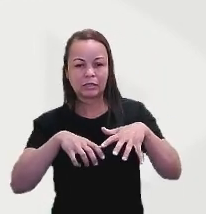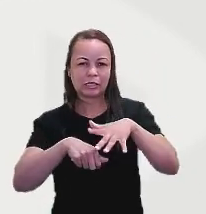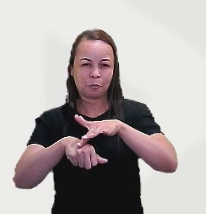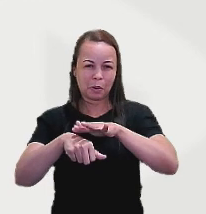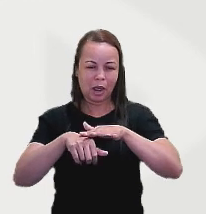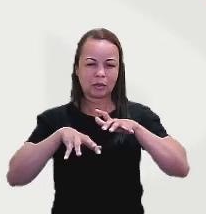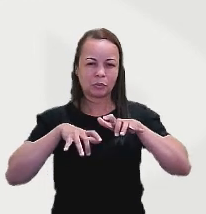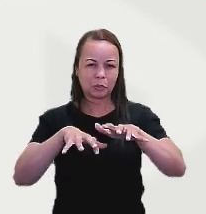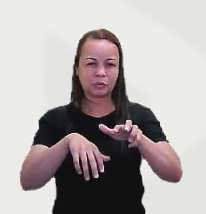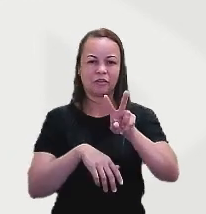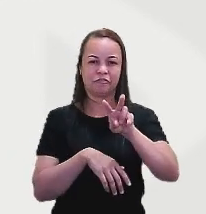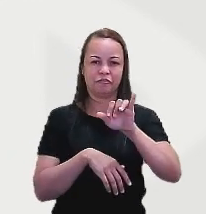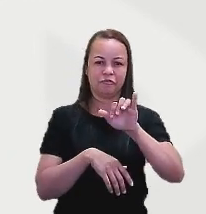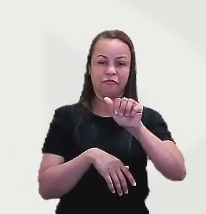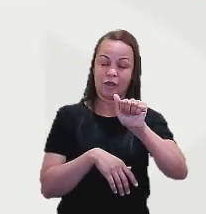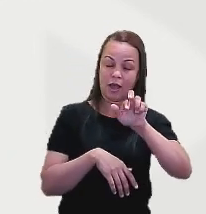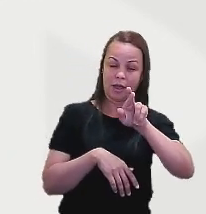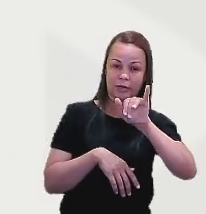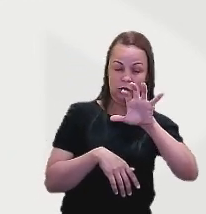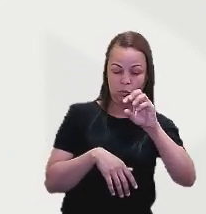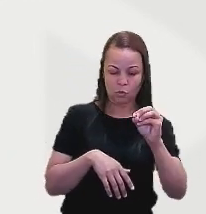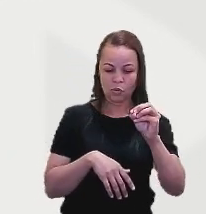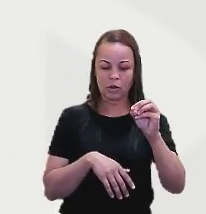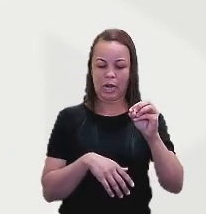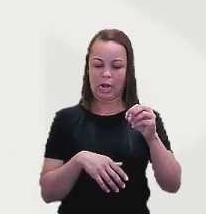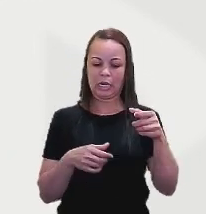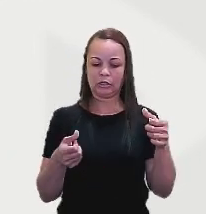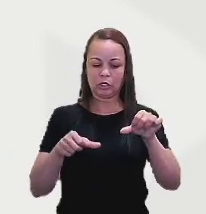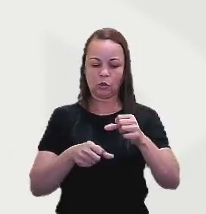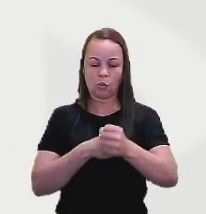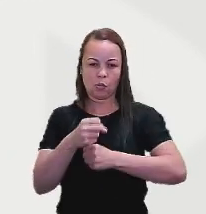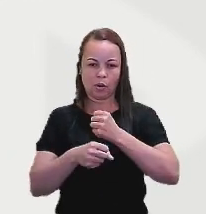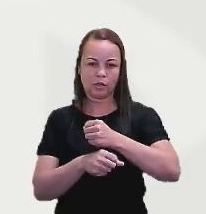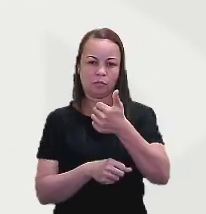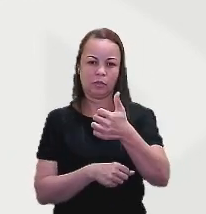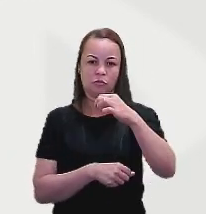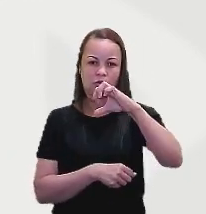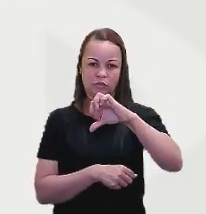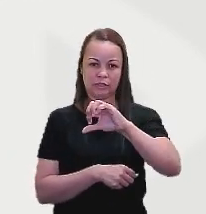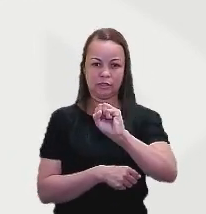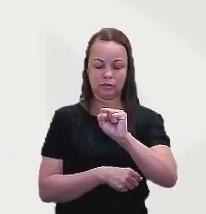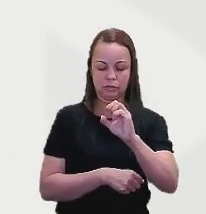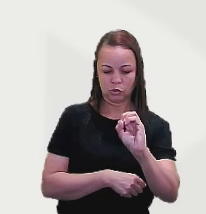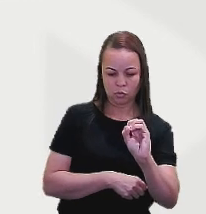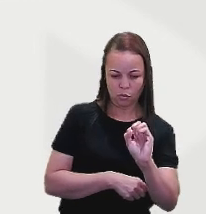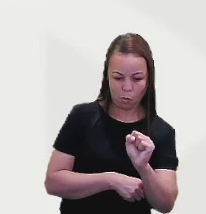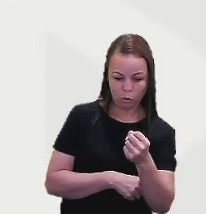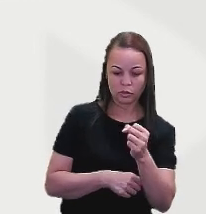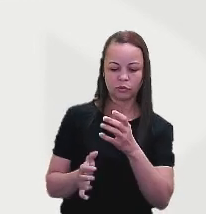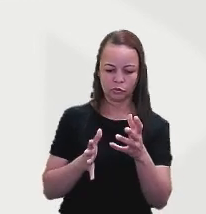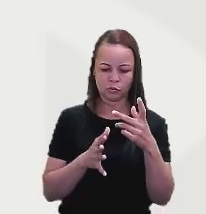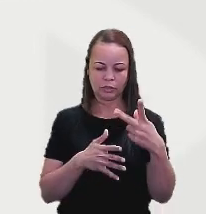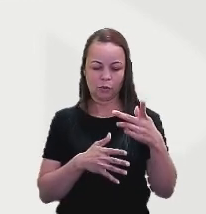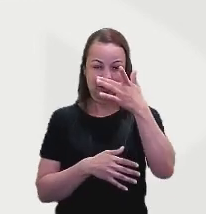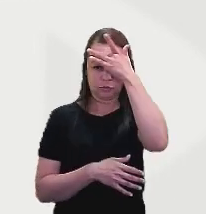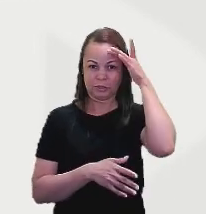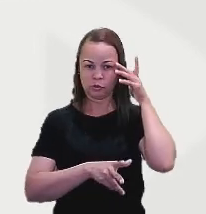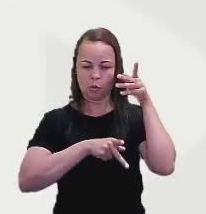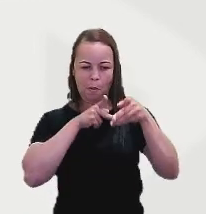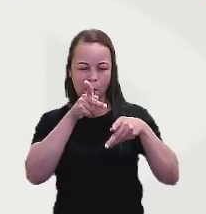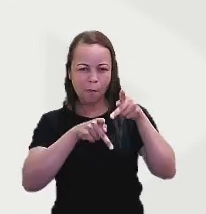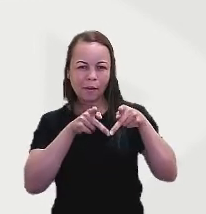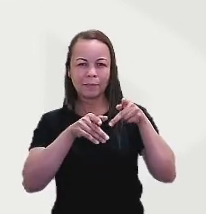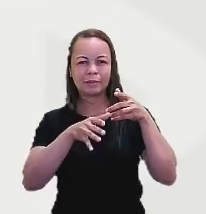história, o povo correu para ser vacinado, em um episódio avesso à revolta das vacinas. Então, primeiro houve